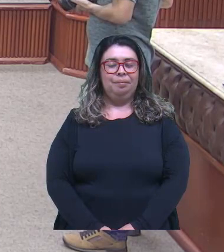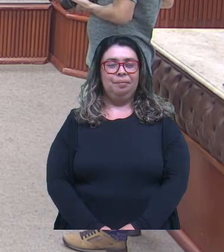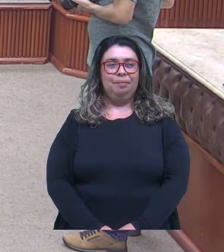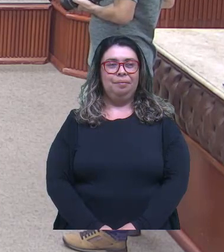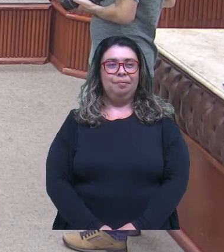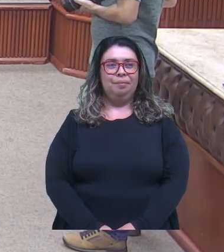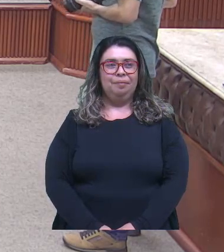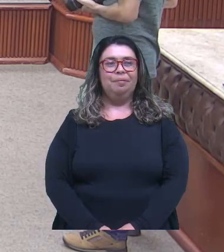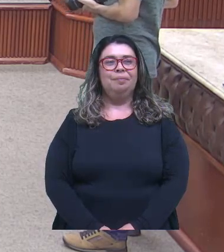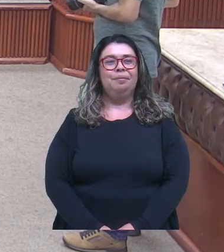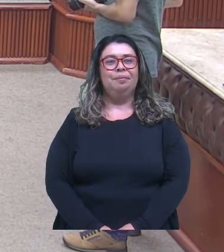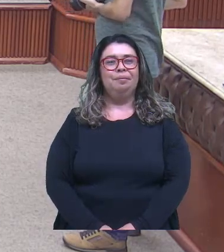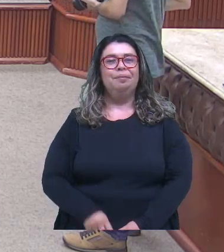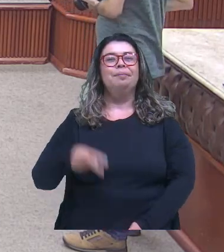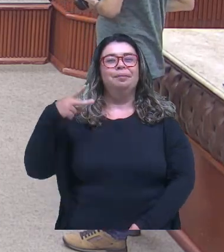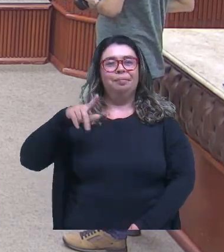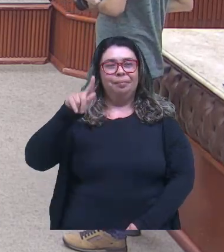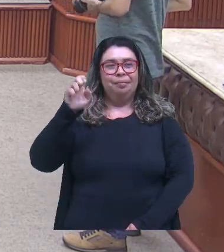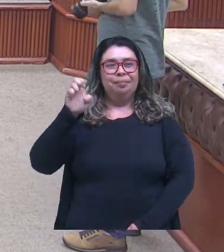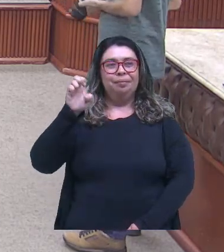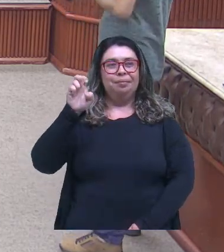Vereador Gerson, pode participar, por favor.